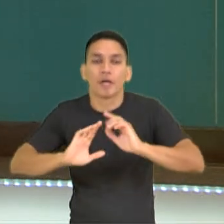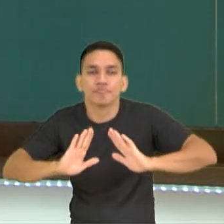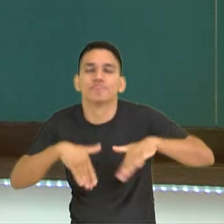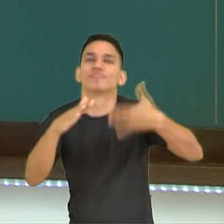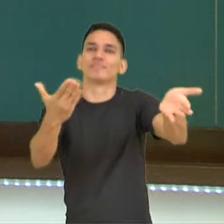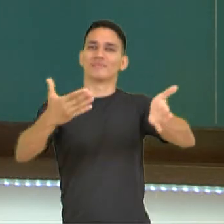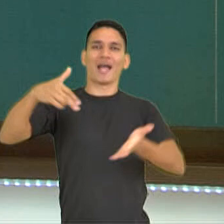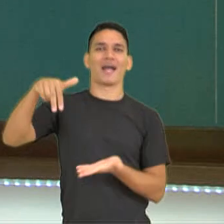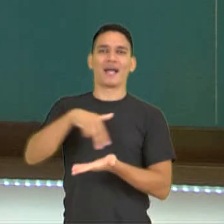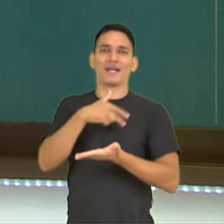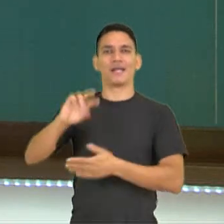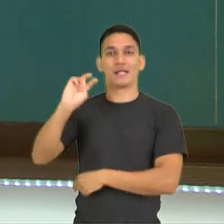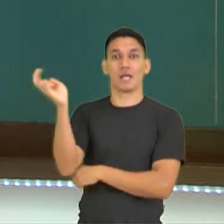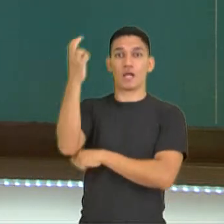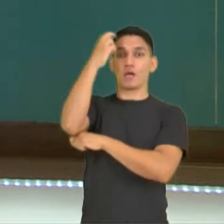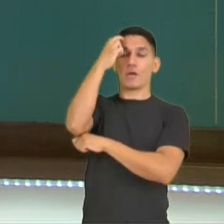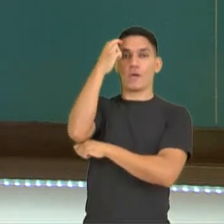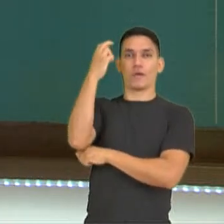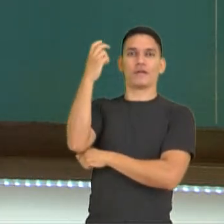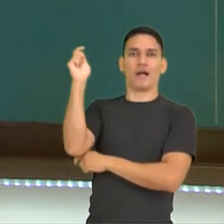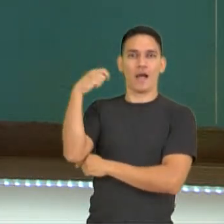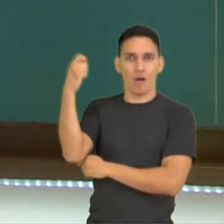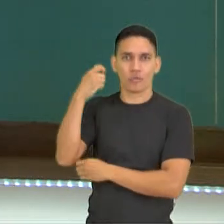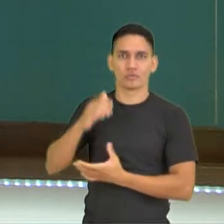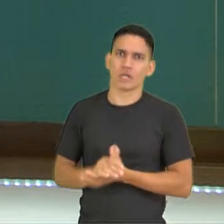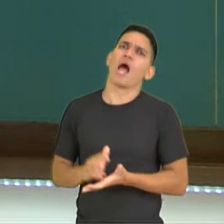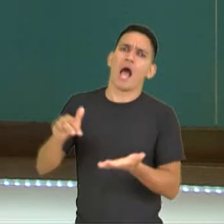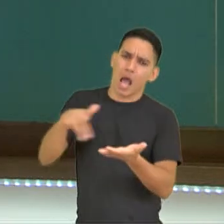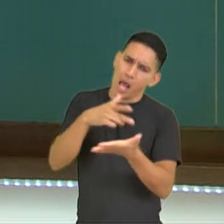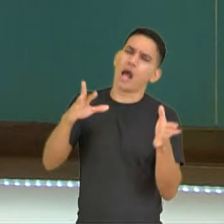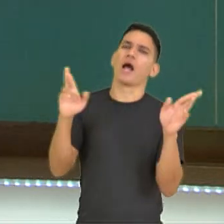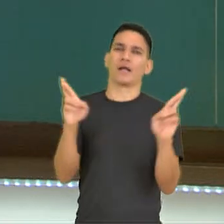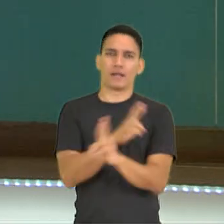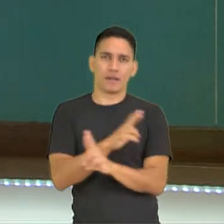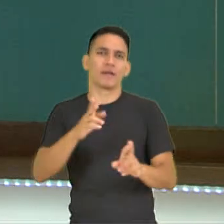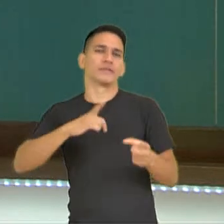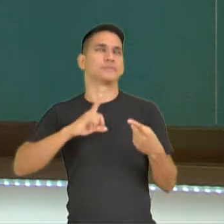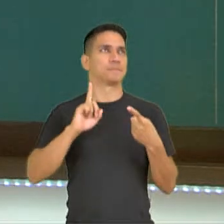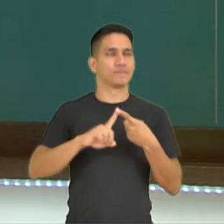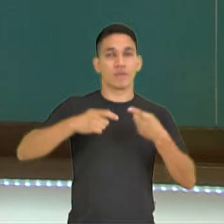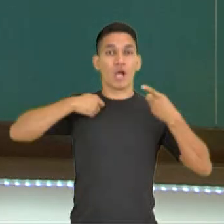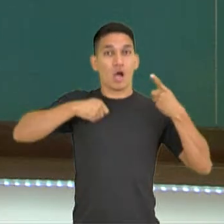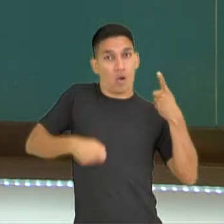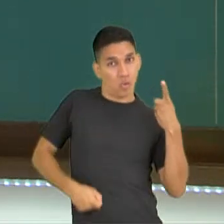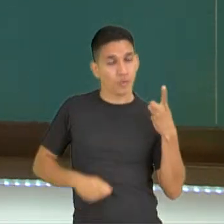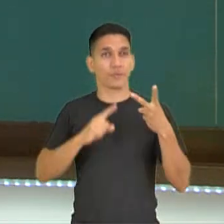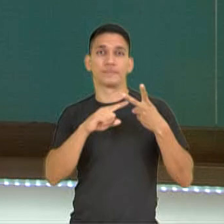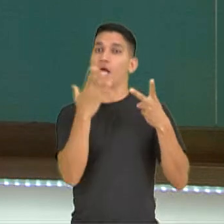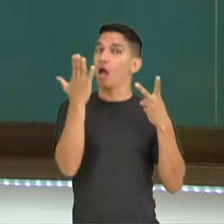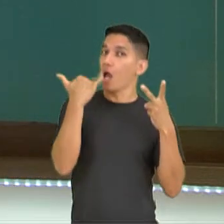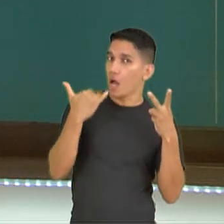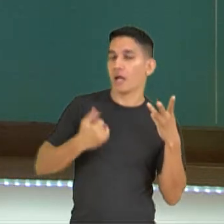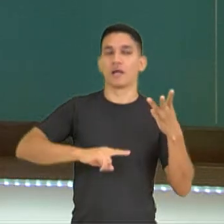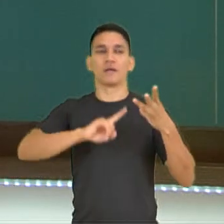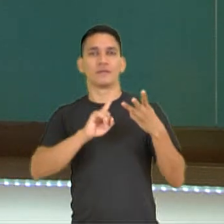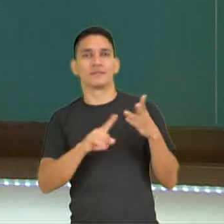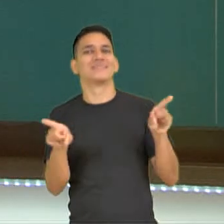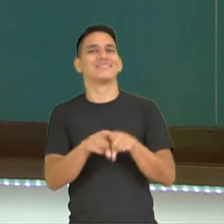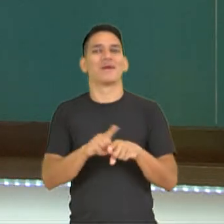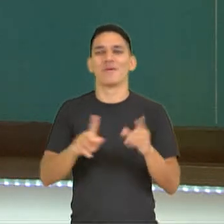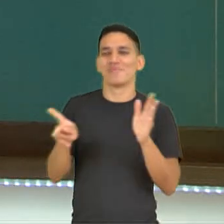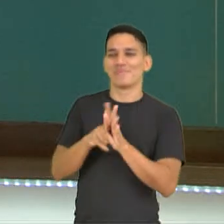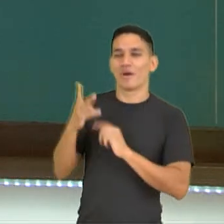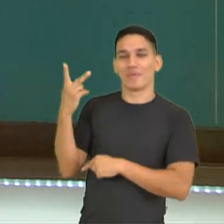dança ela serve para isso. Lógico, tem questões relacionadas à vestimenta, à alimentação, ao próprio